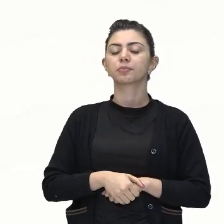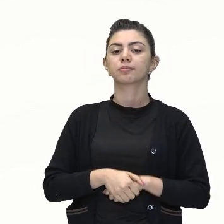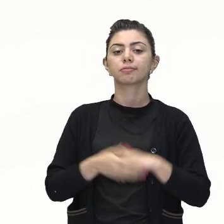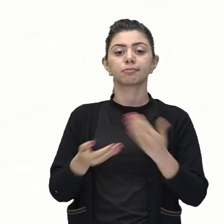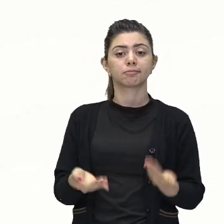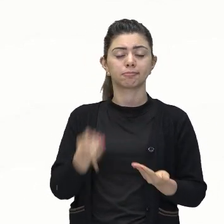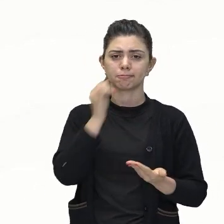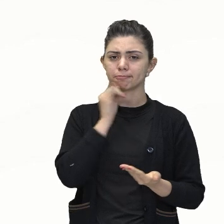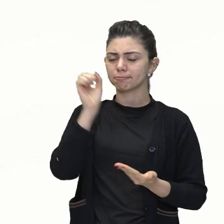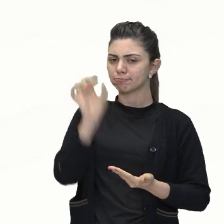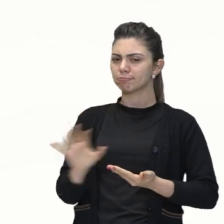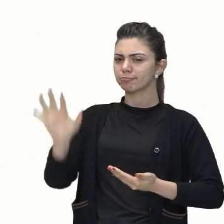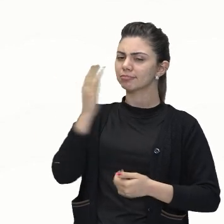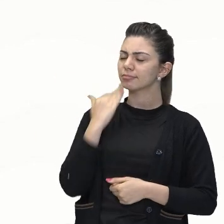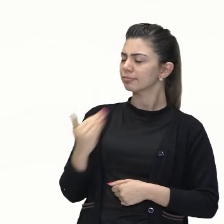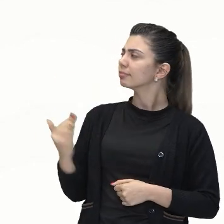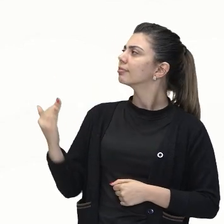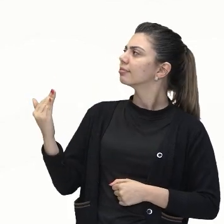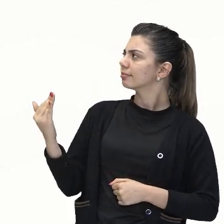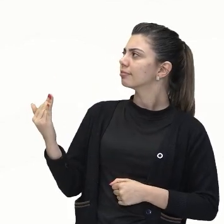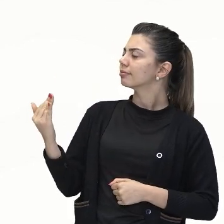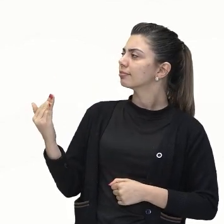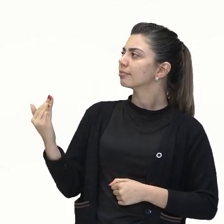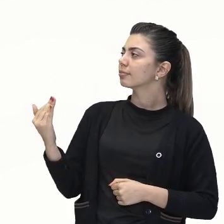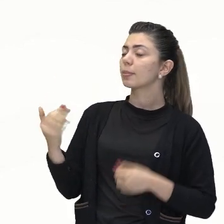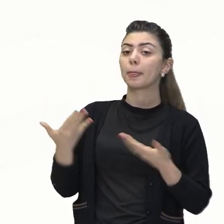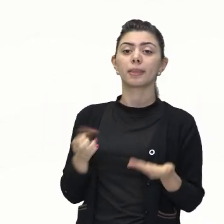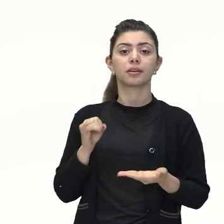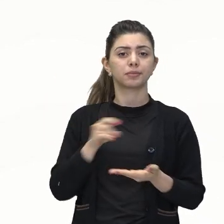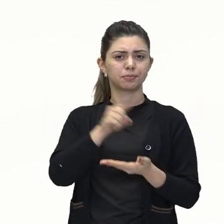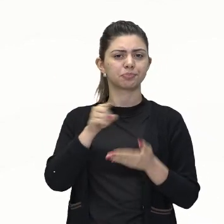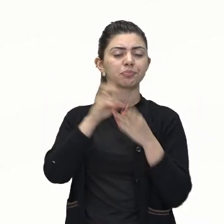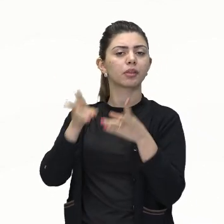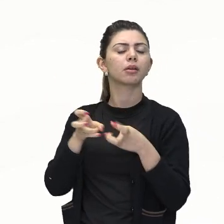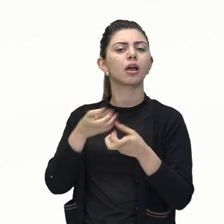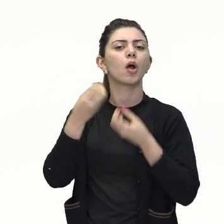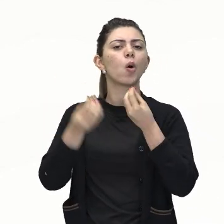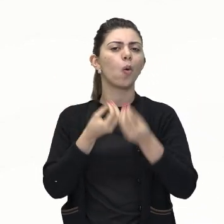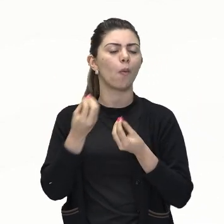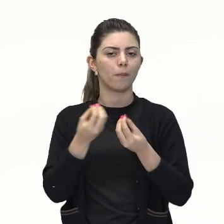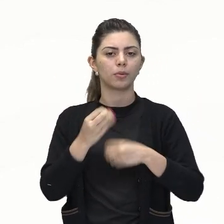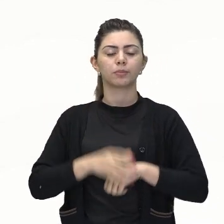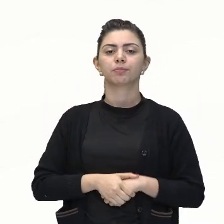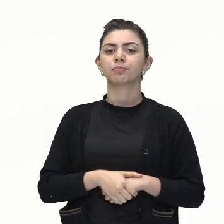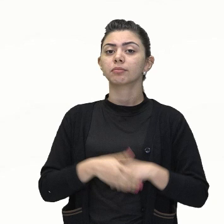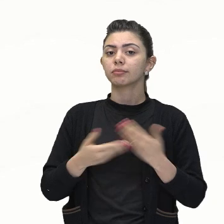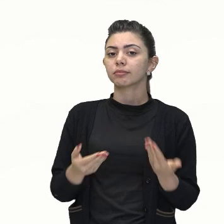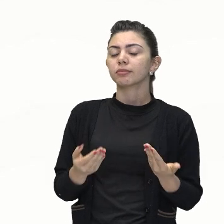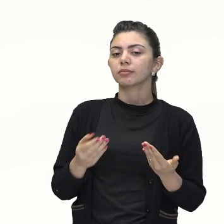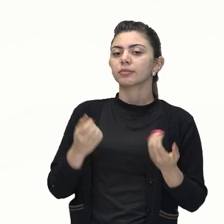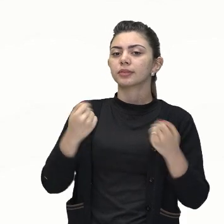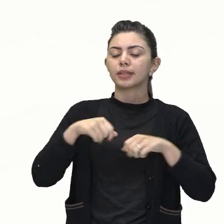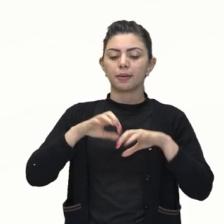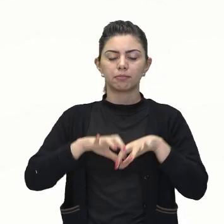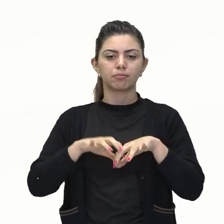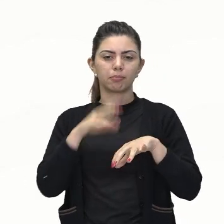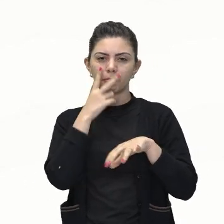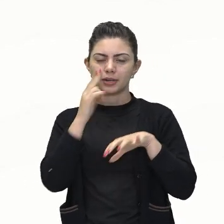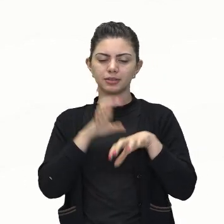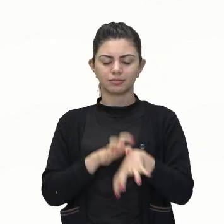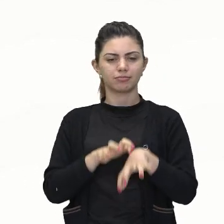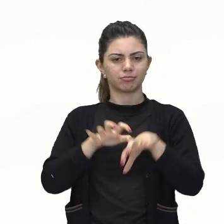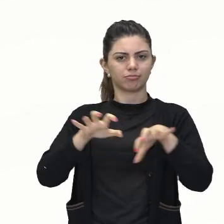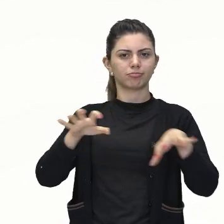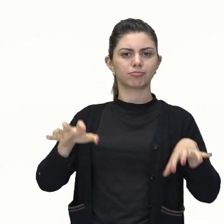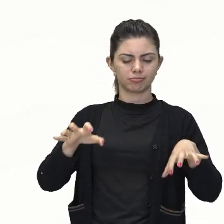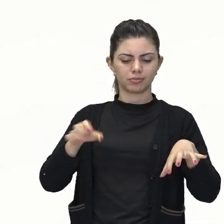essa figura que está à nossa direita. Se você reparar bem, a gente pode separá-la de modo